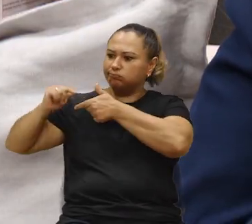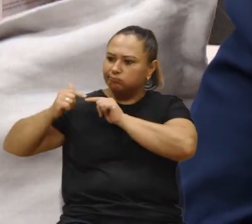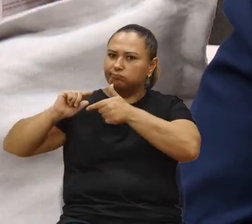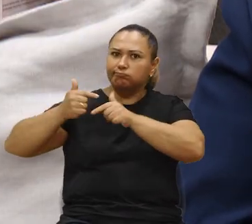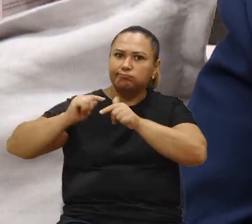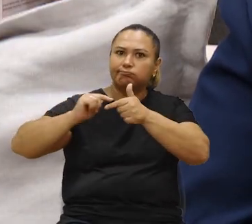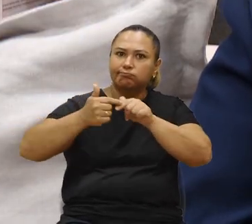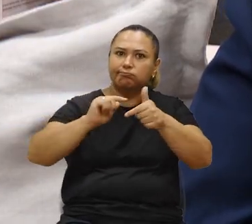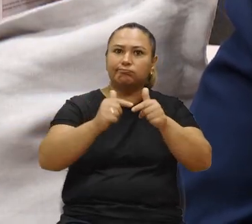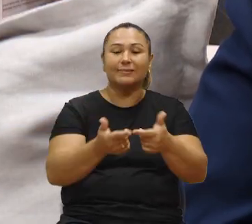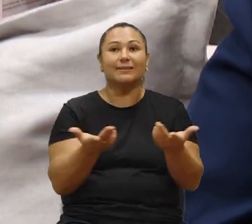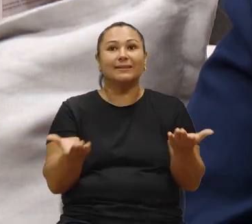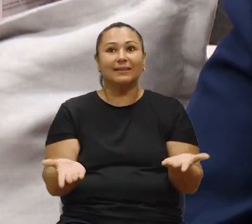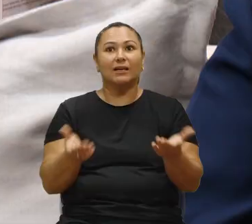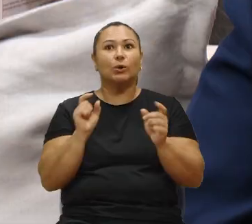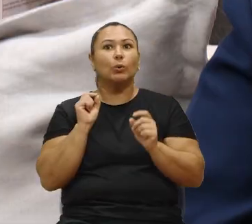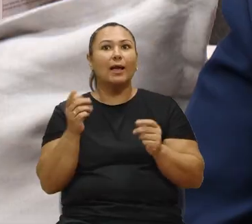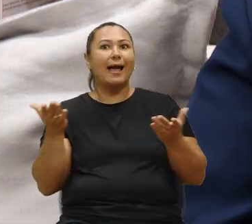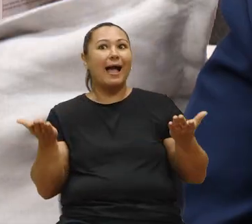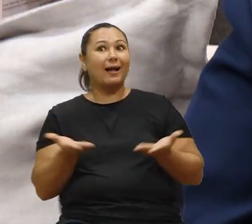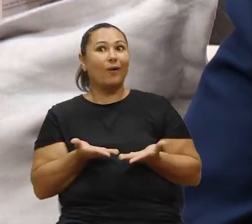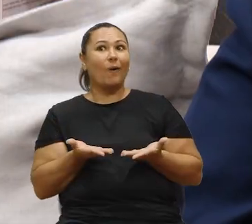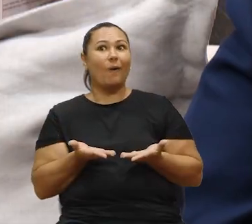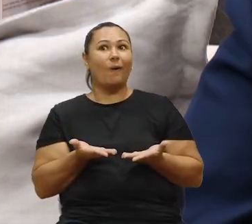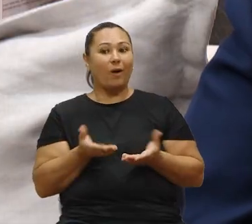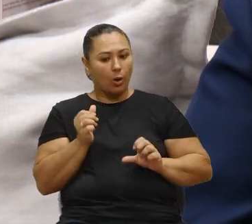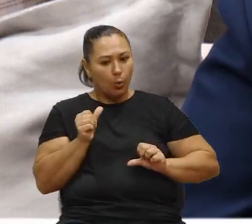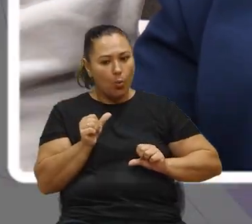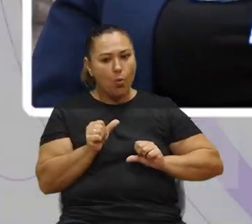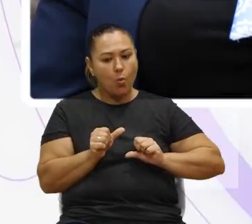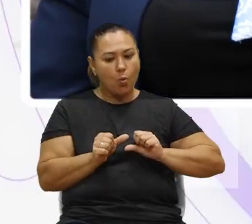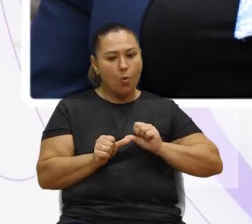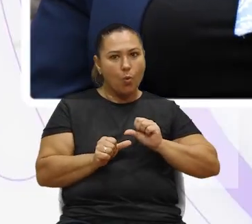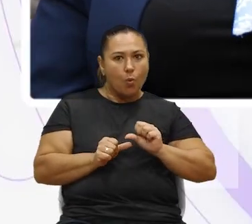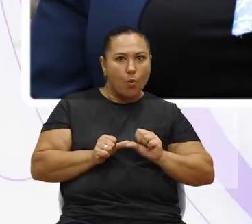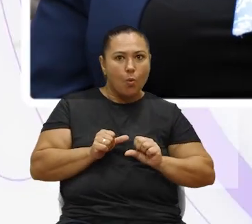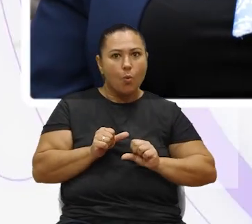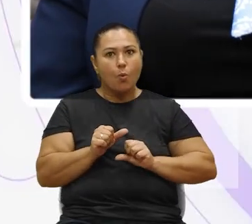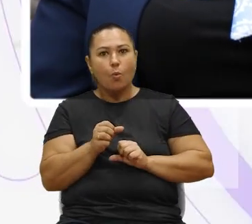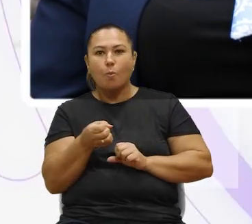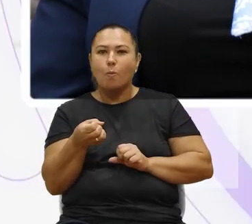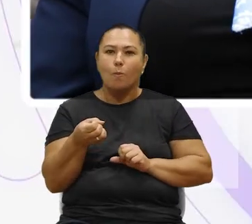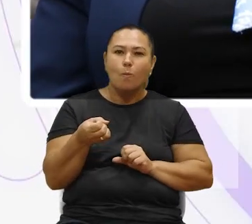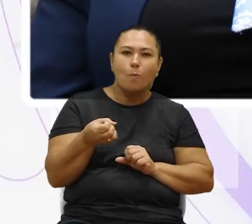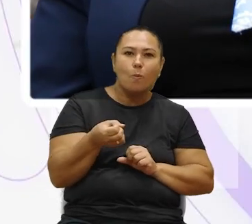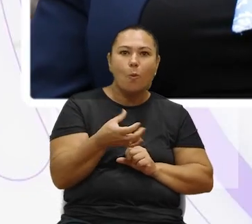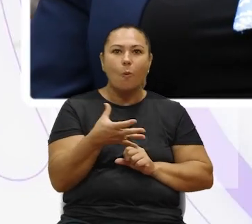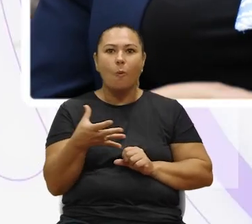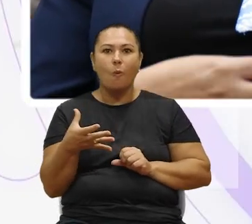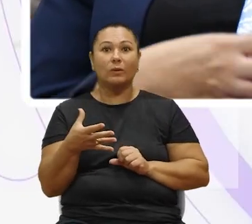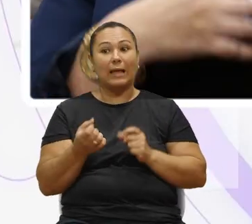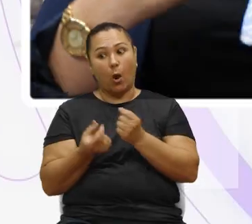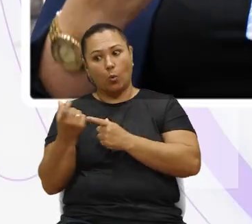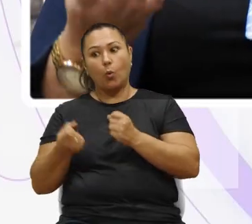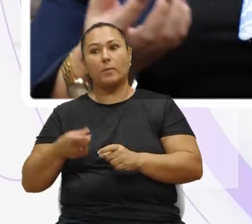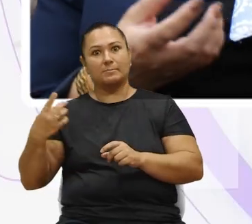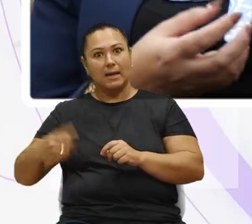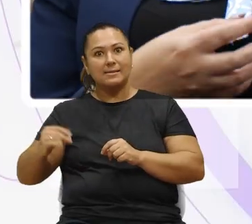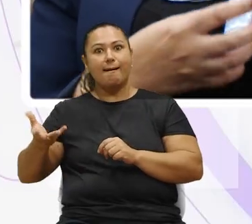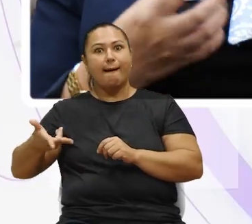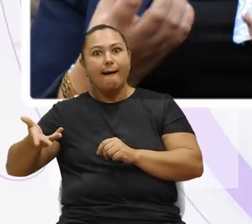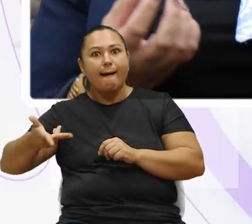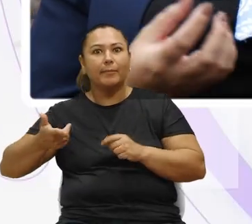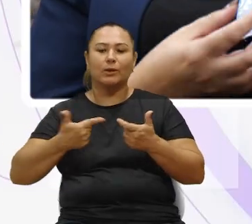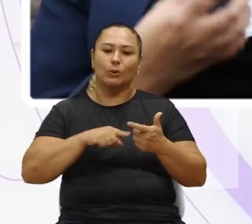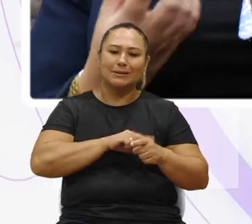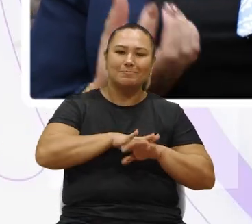de tradicionalismo, e elas estão se modernizando, né, aos poucos, e algumas numa velocidade um